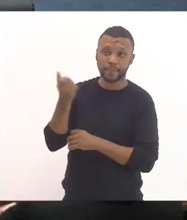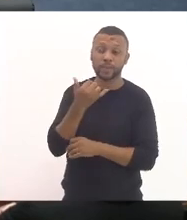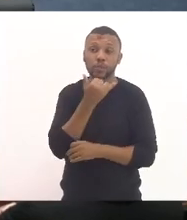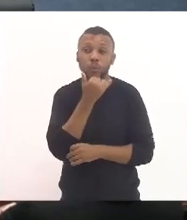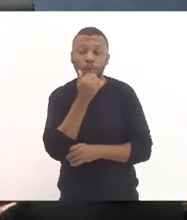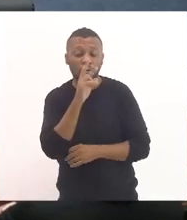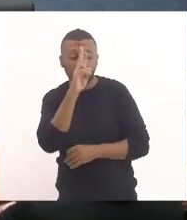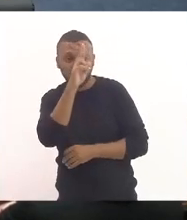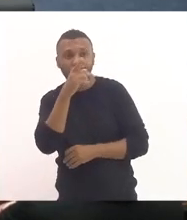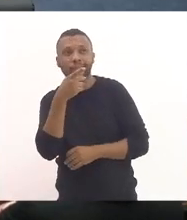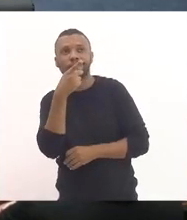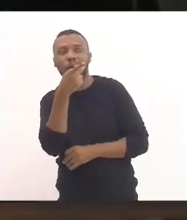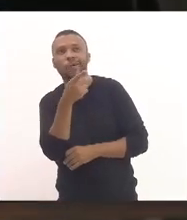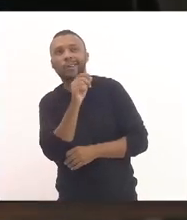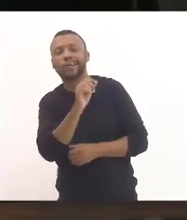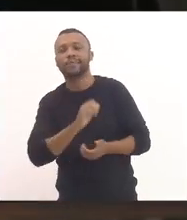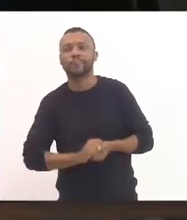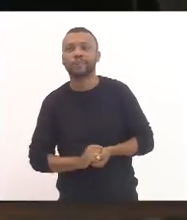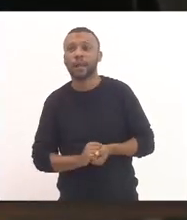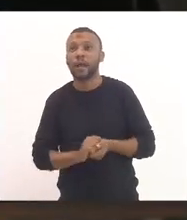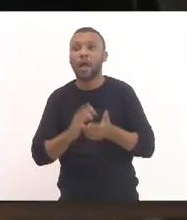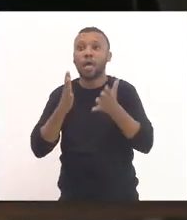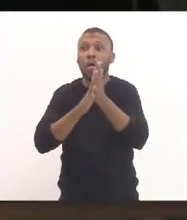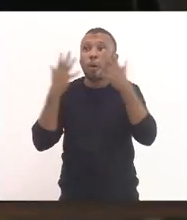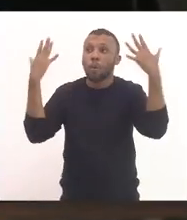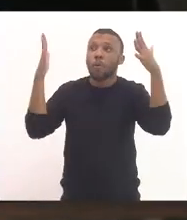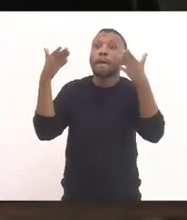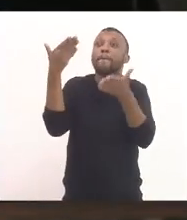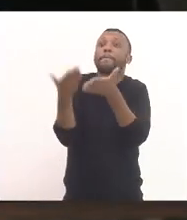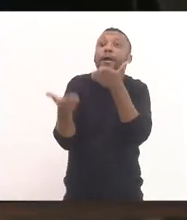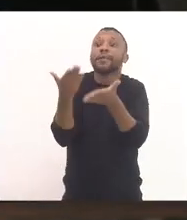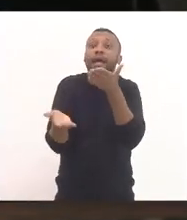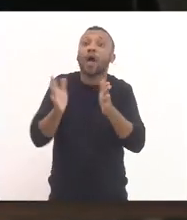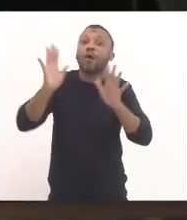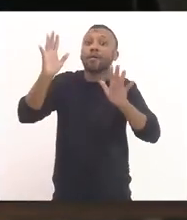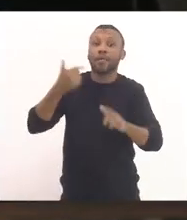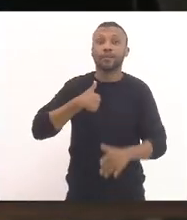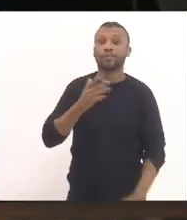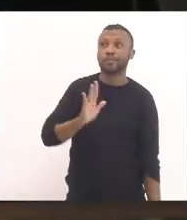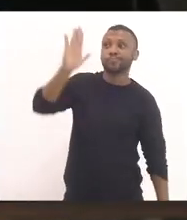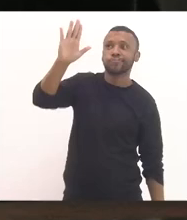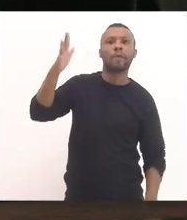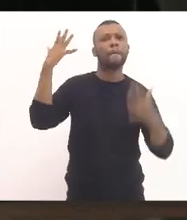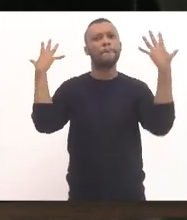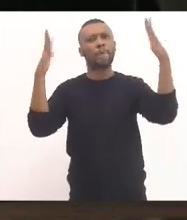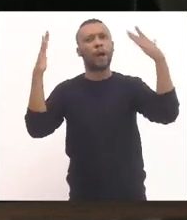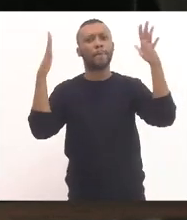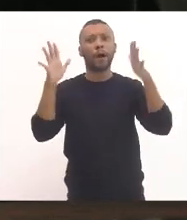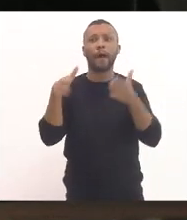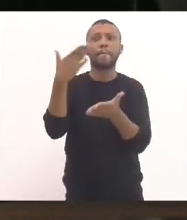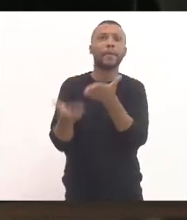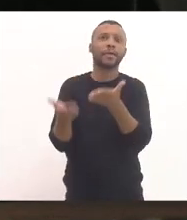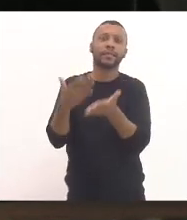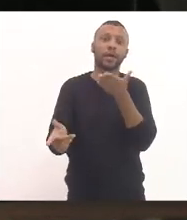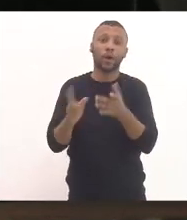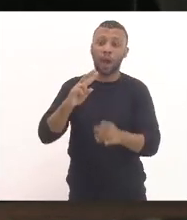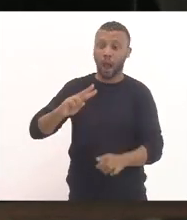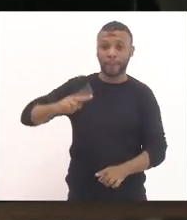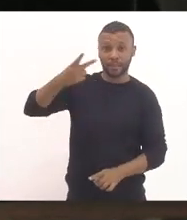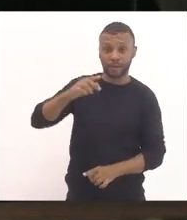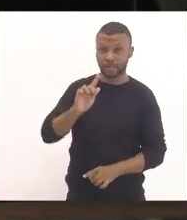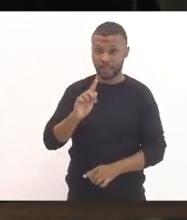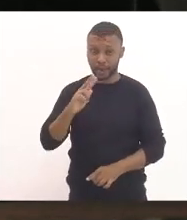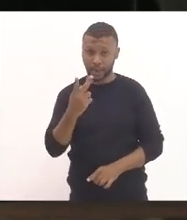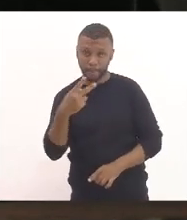ele falou nesse aqui Quem bateu palma lá para que perdeu aí eu fui eu mesmo gente bate palma a gente perdeu não tivemos aumento de